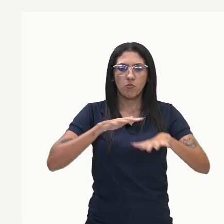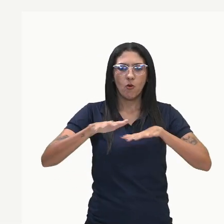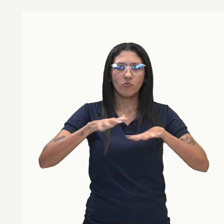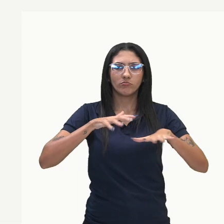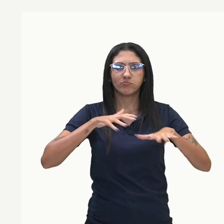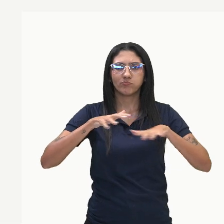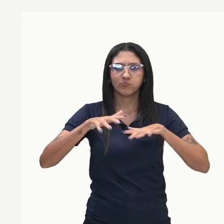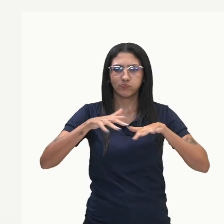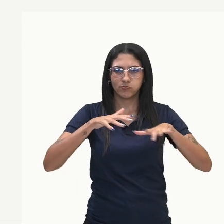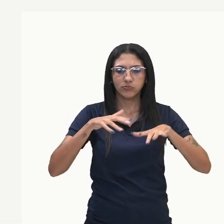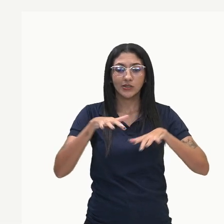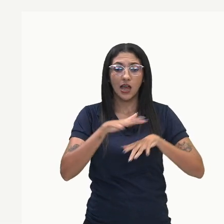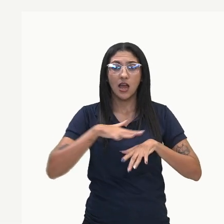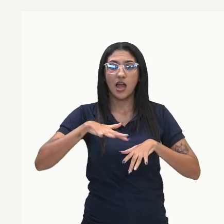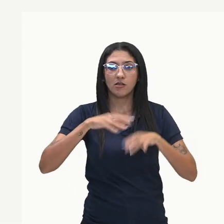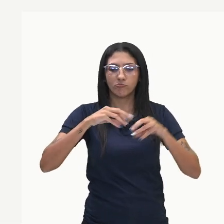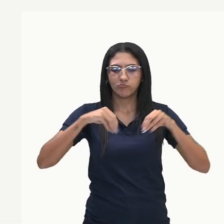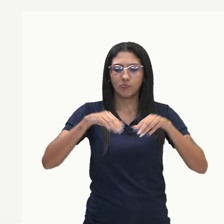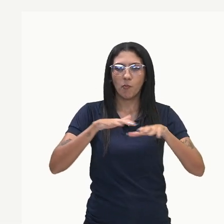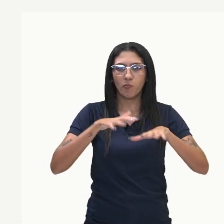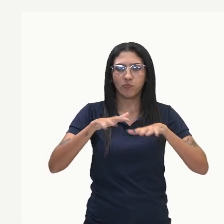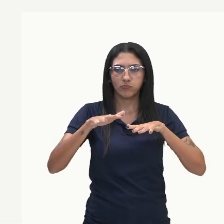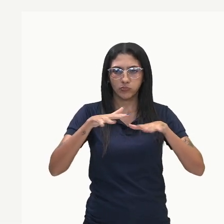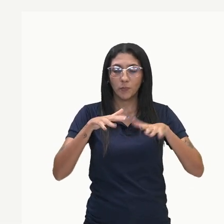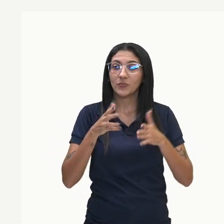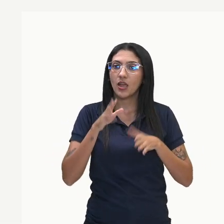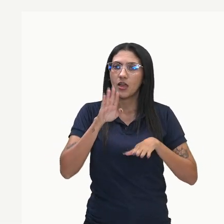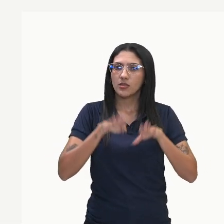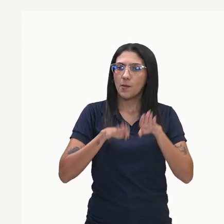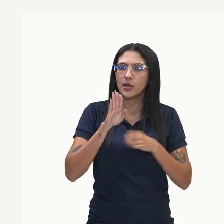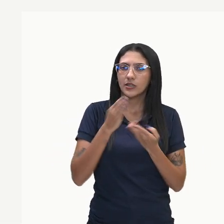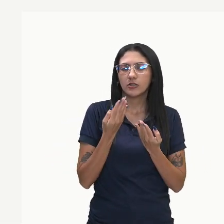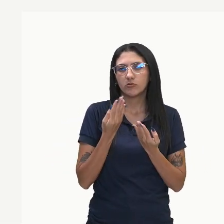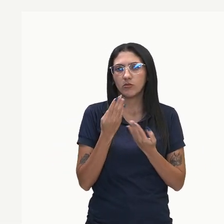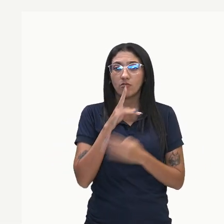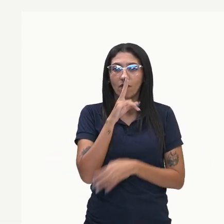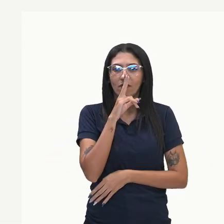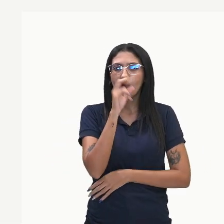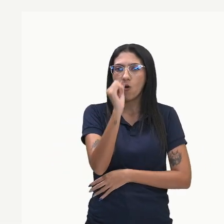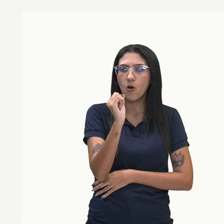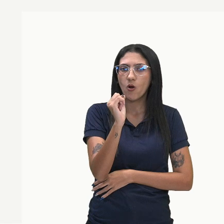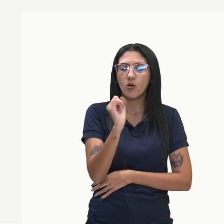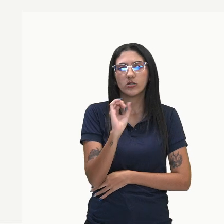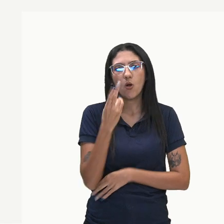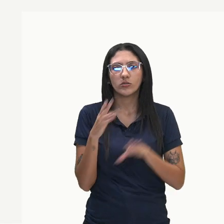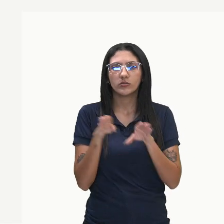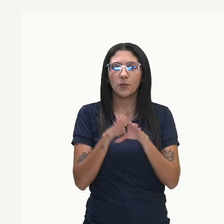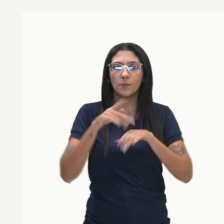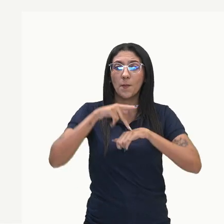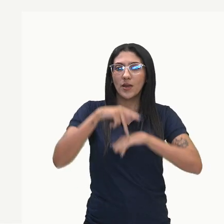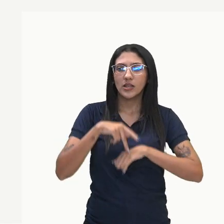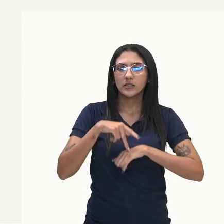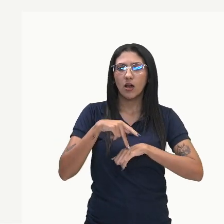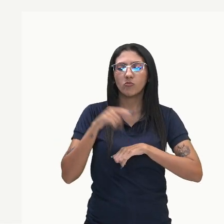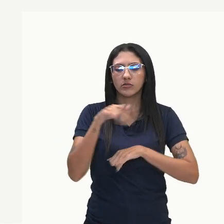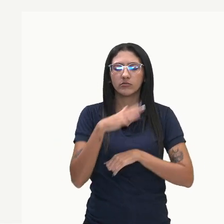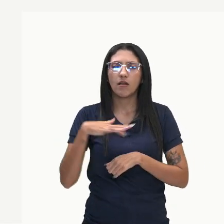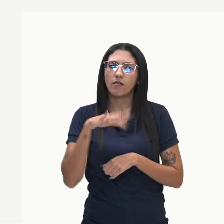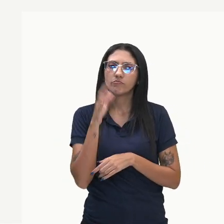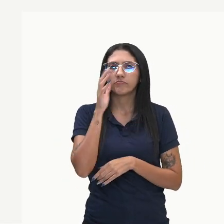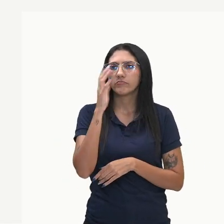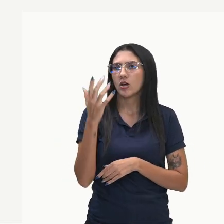tremores, a terra vai tremer. Dependendo da magnitude, pode ocasionar ali vários desastres, né,